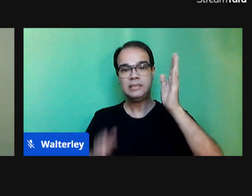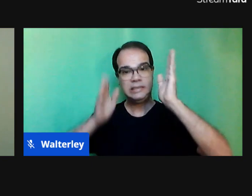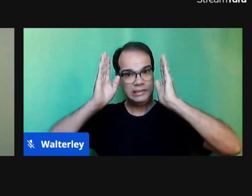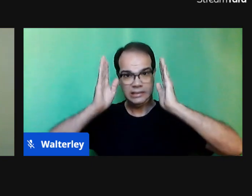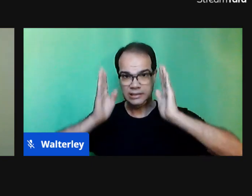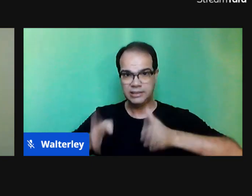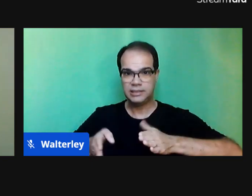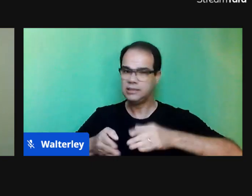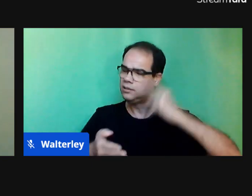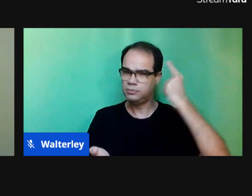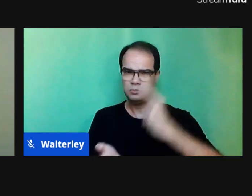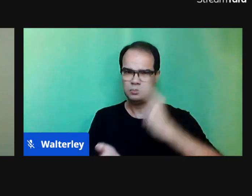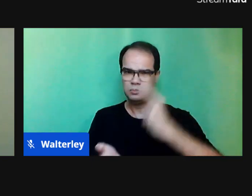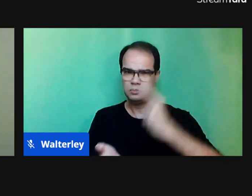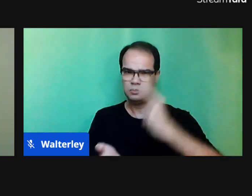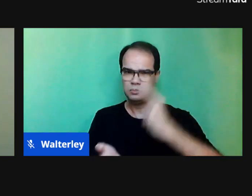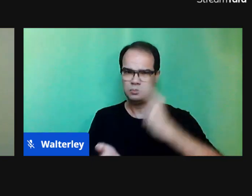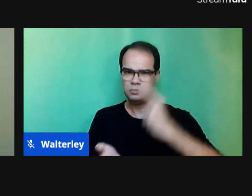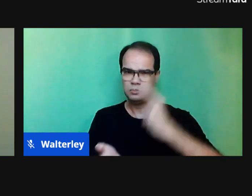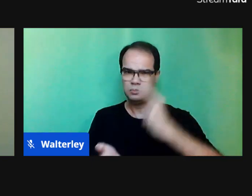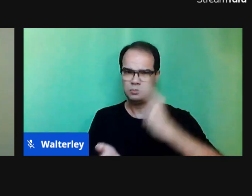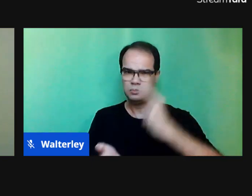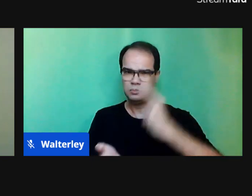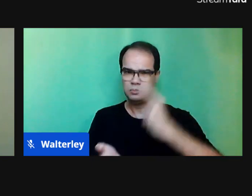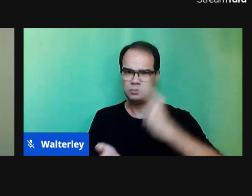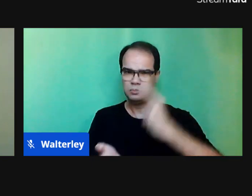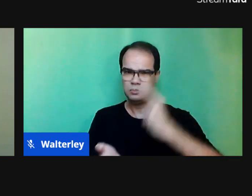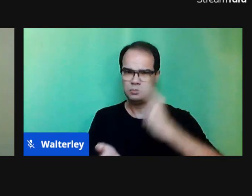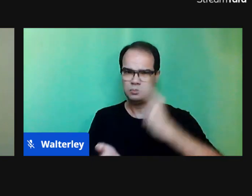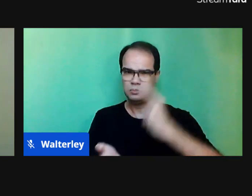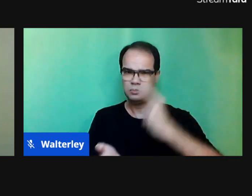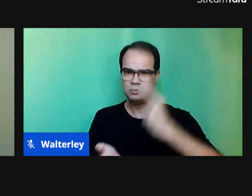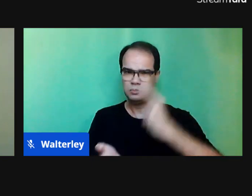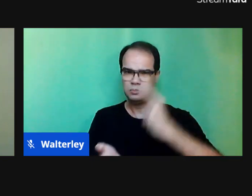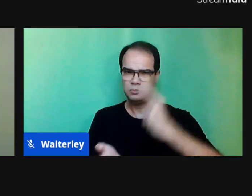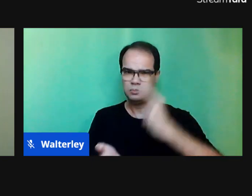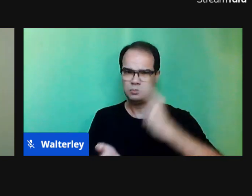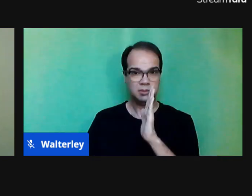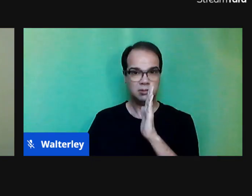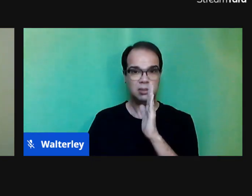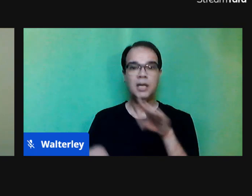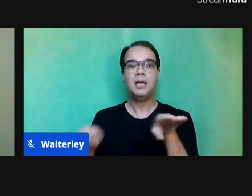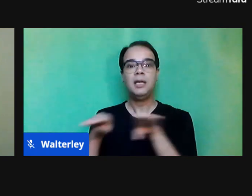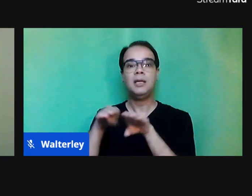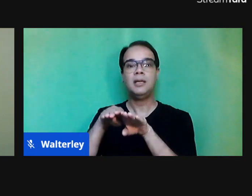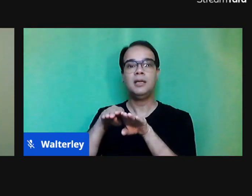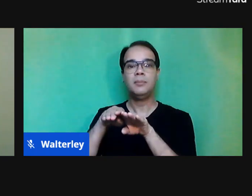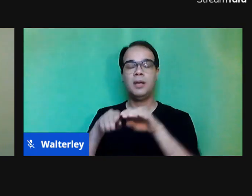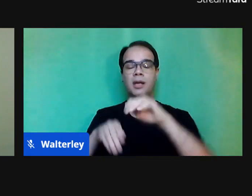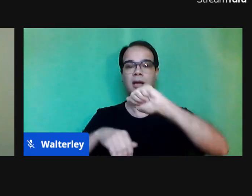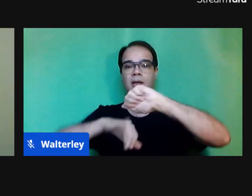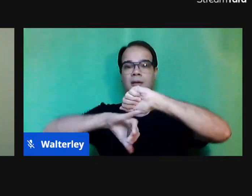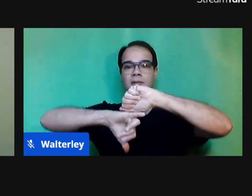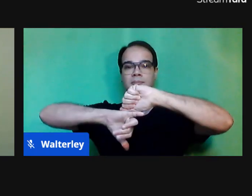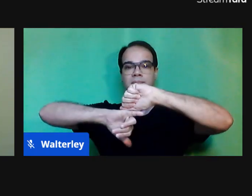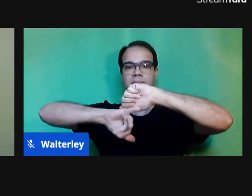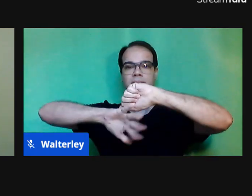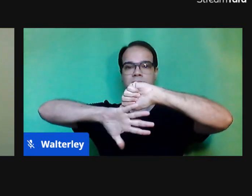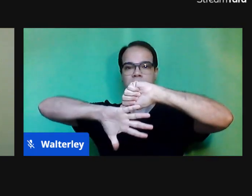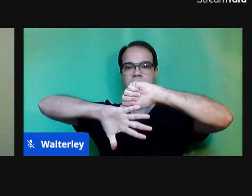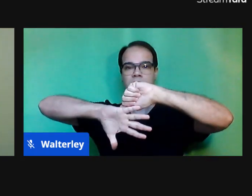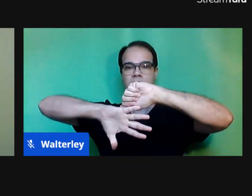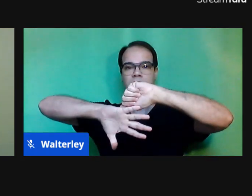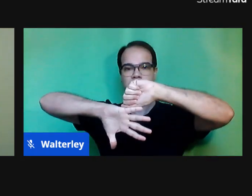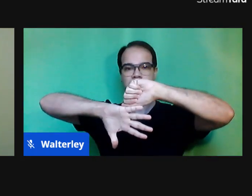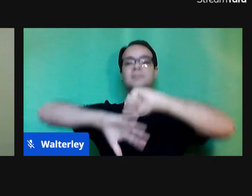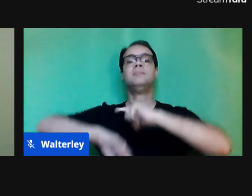educativas do Brasil e da América Latina. Então é um projeto bem grande que eu tenho o